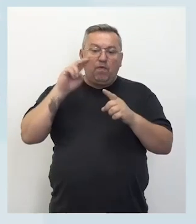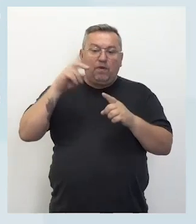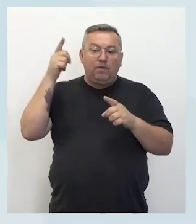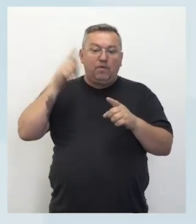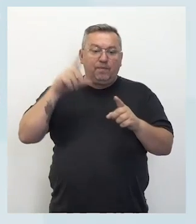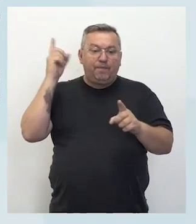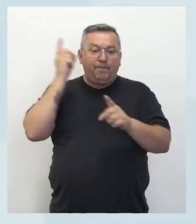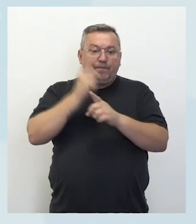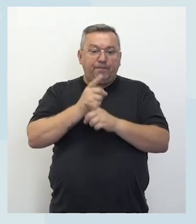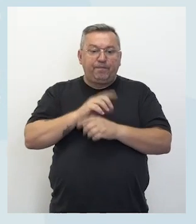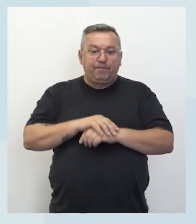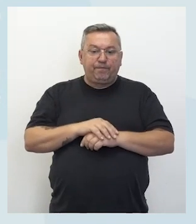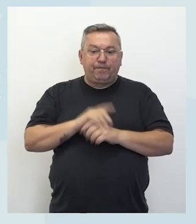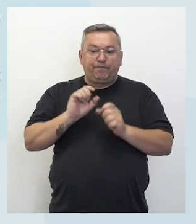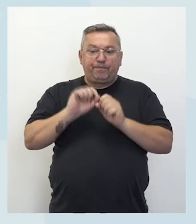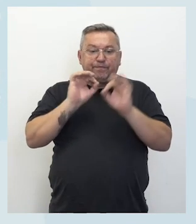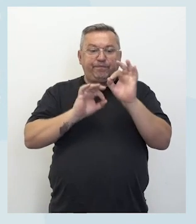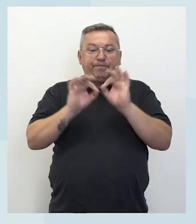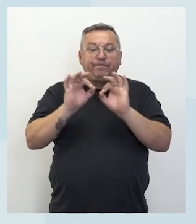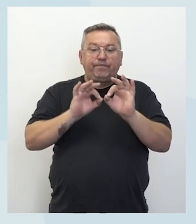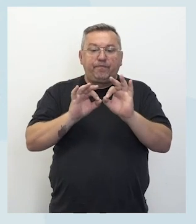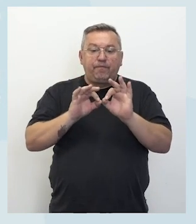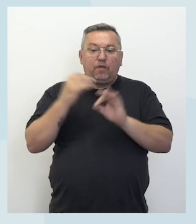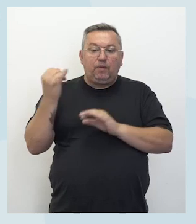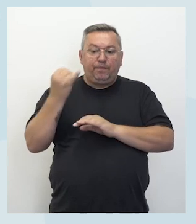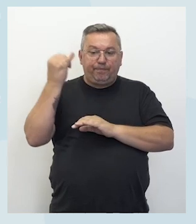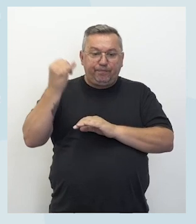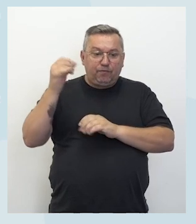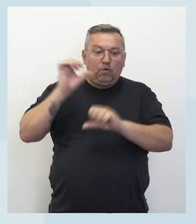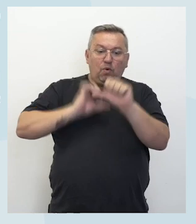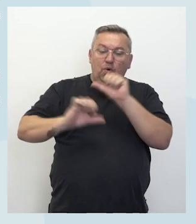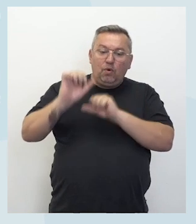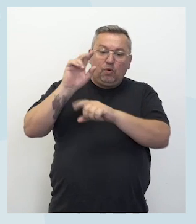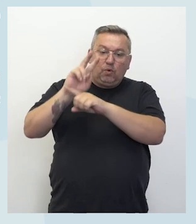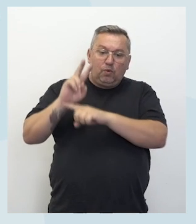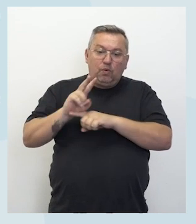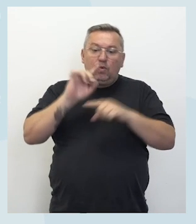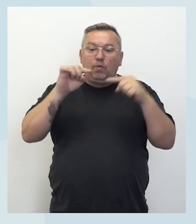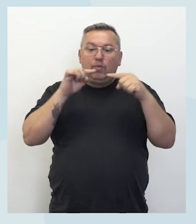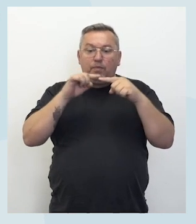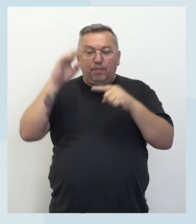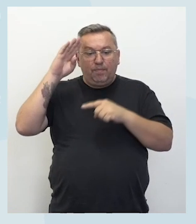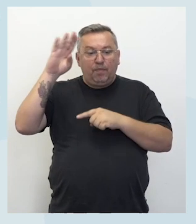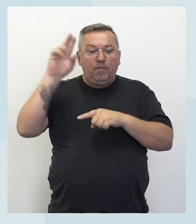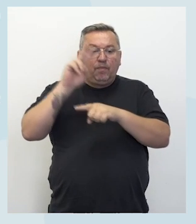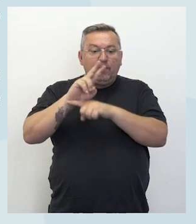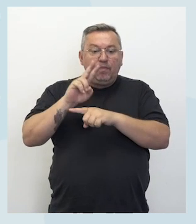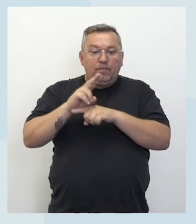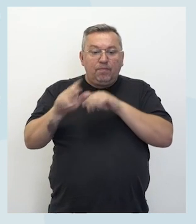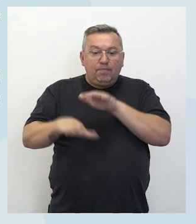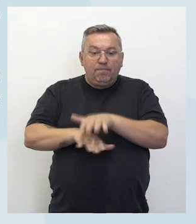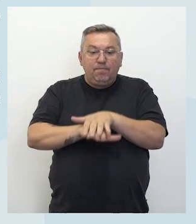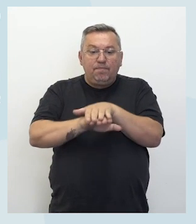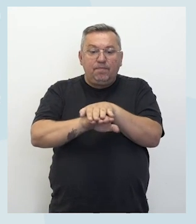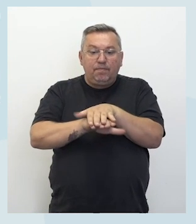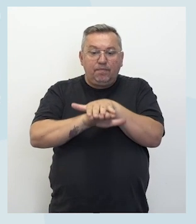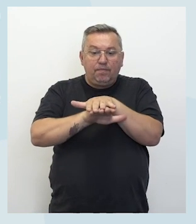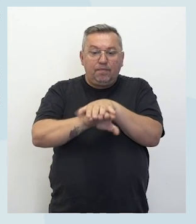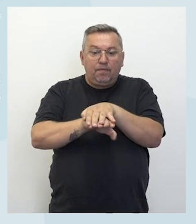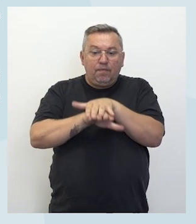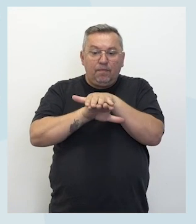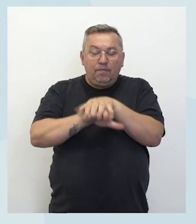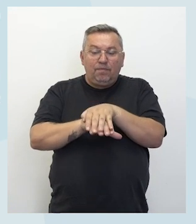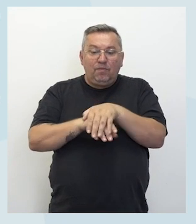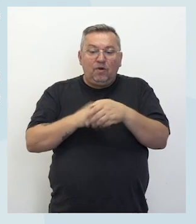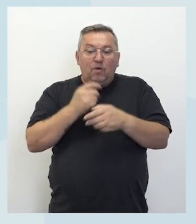achar. Que realiza um importante programa revolucionário de conservação, cujo objetivo principal é proteger as tartarugas marinhas